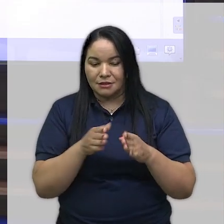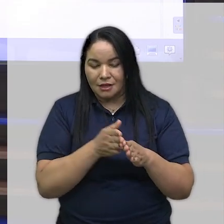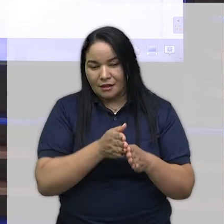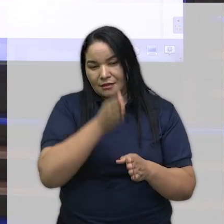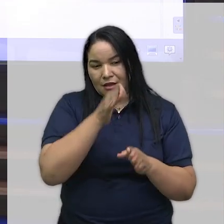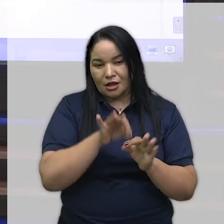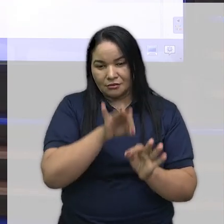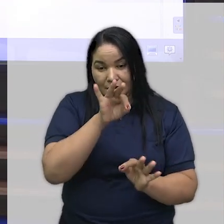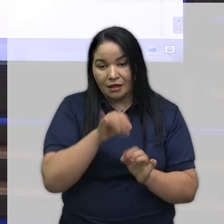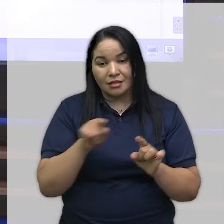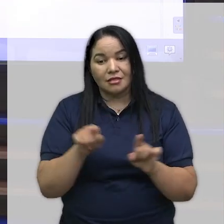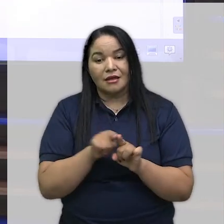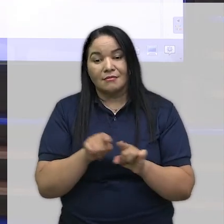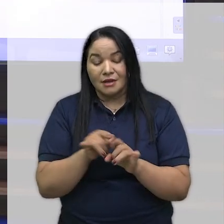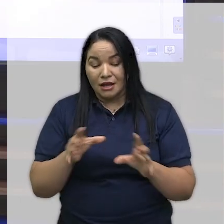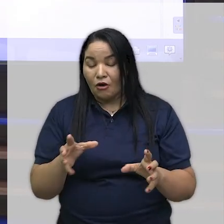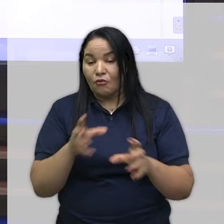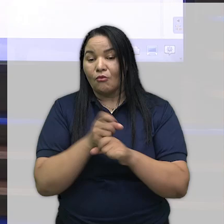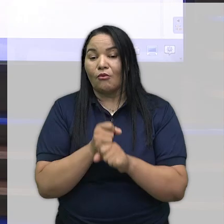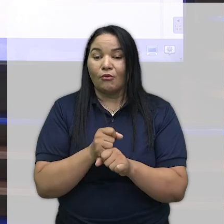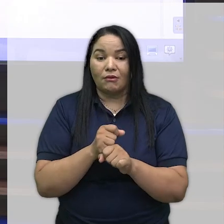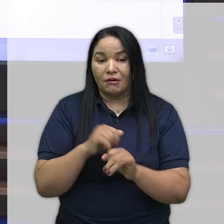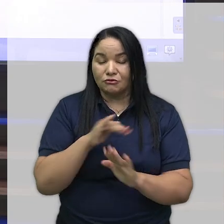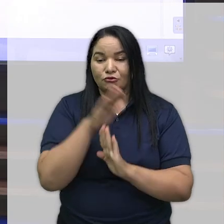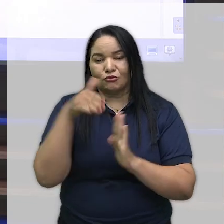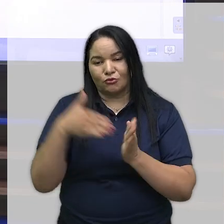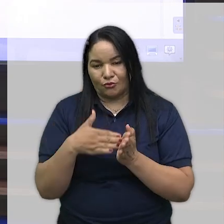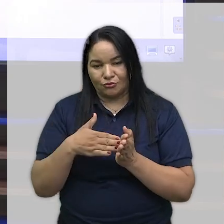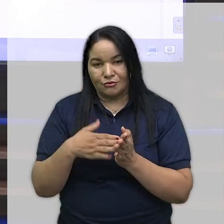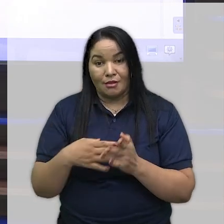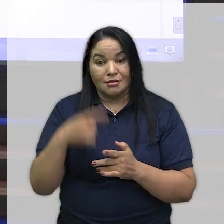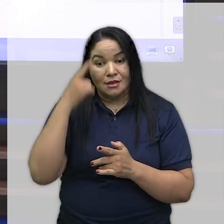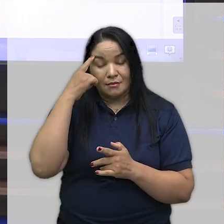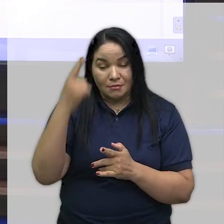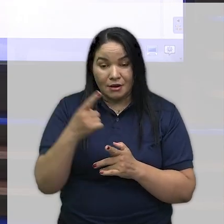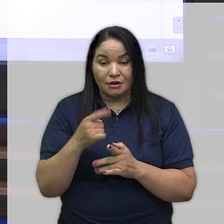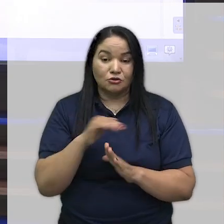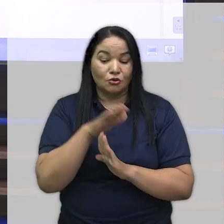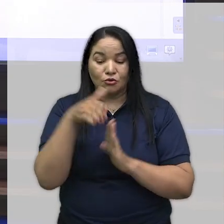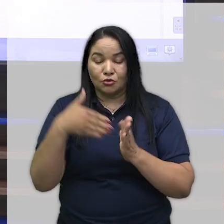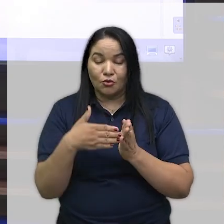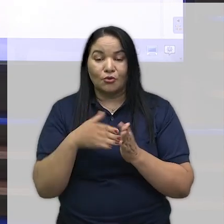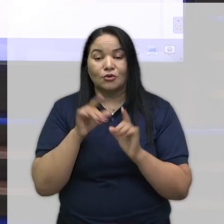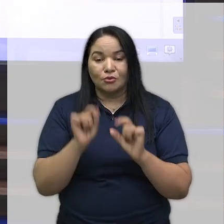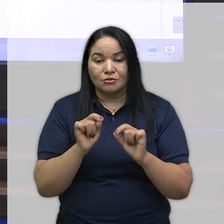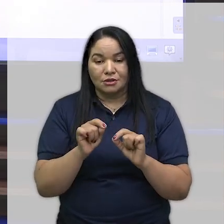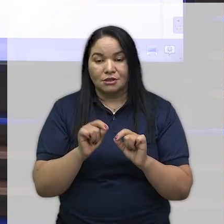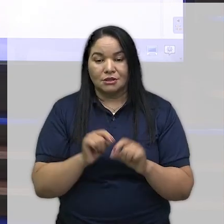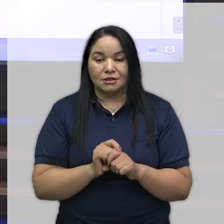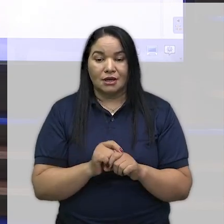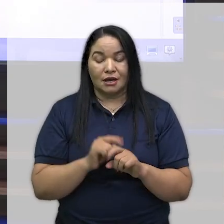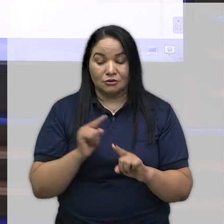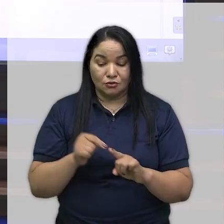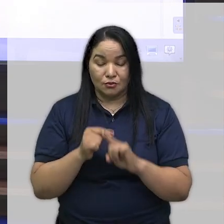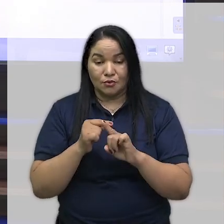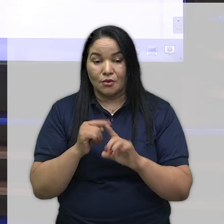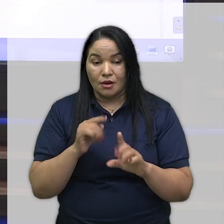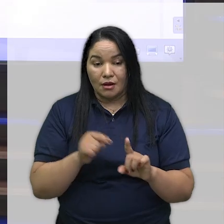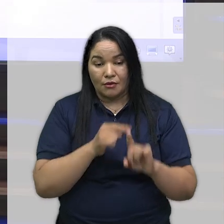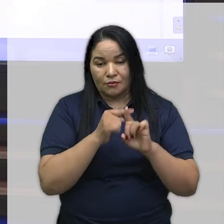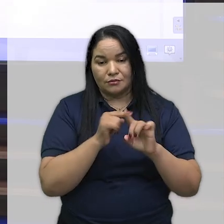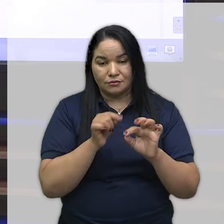lateral e aí depois você calcula a área total. Lembrando que a área total vai ser exatamente a soma das duas